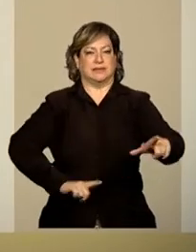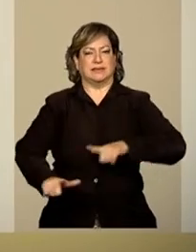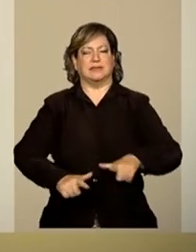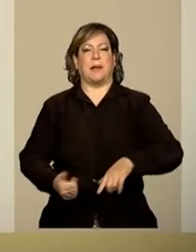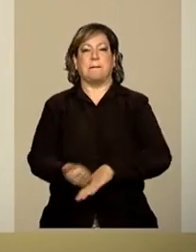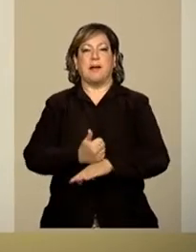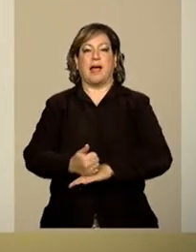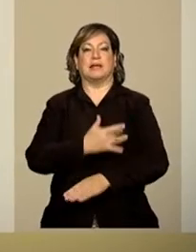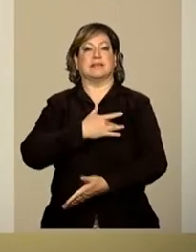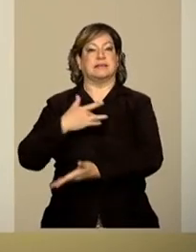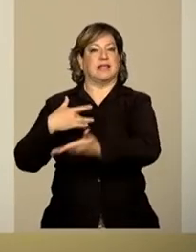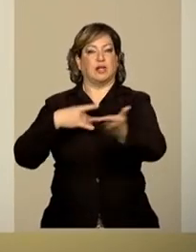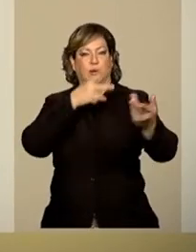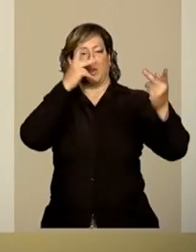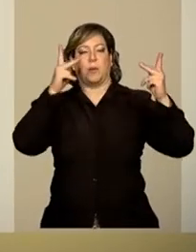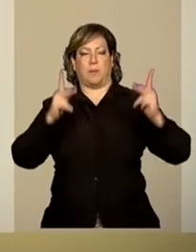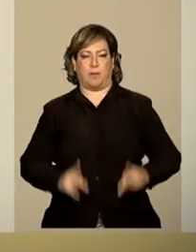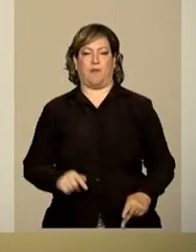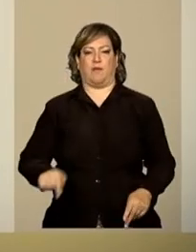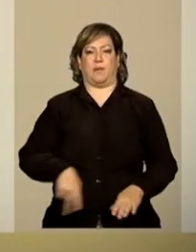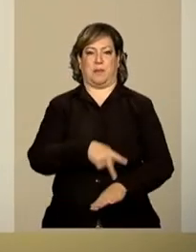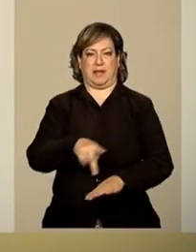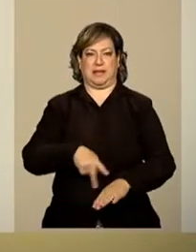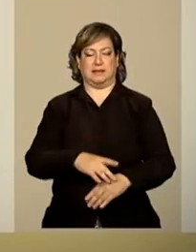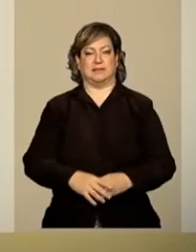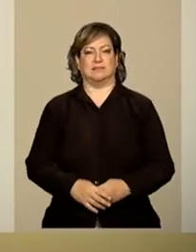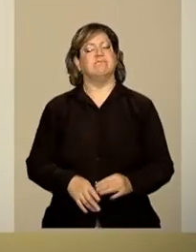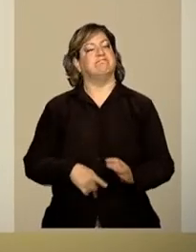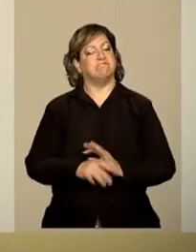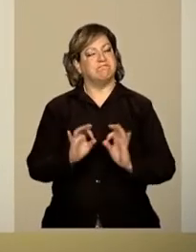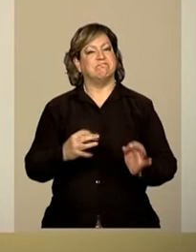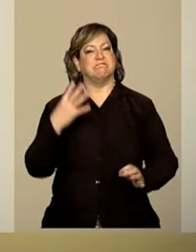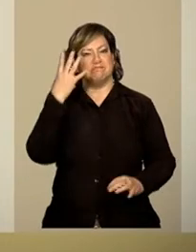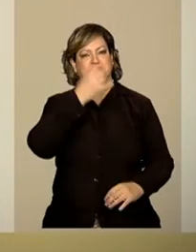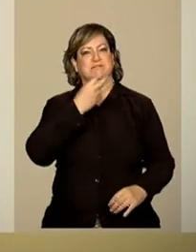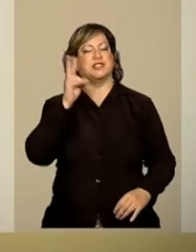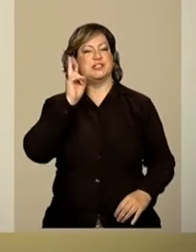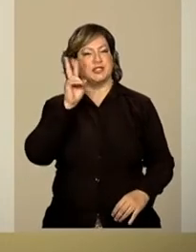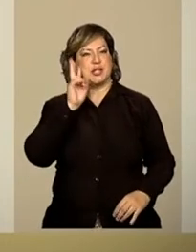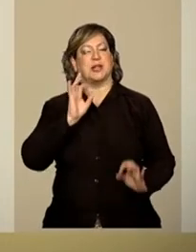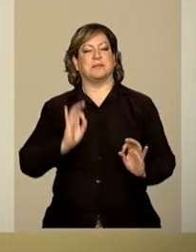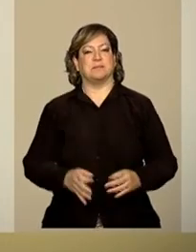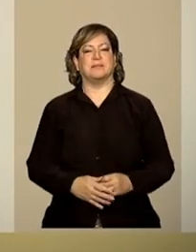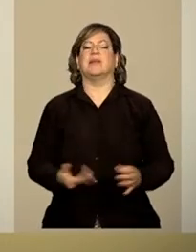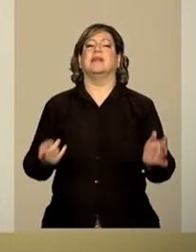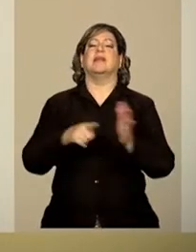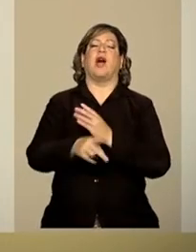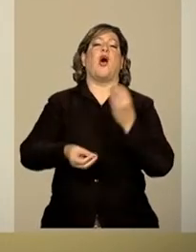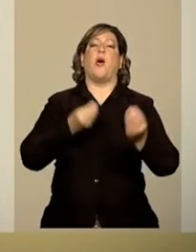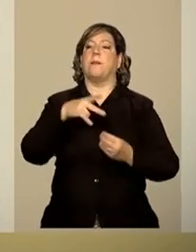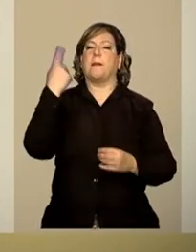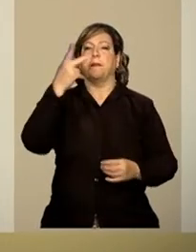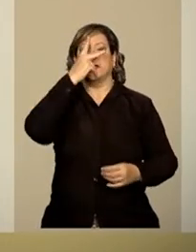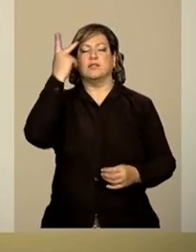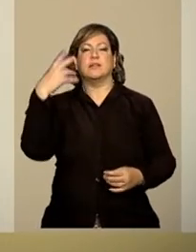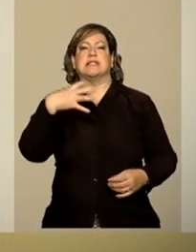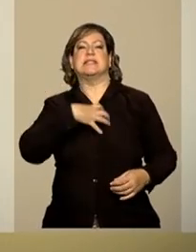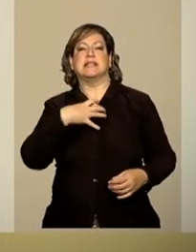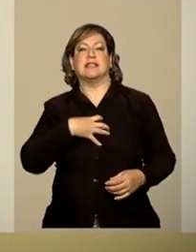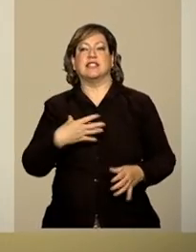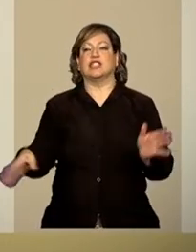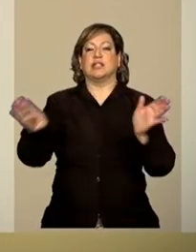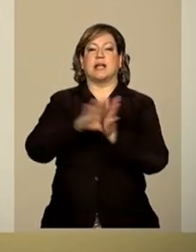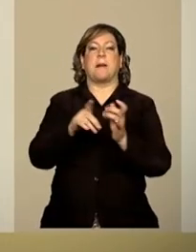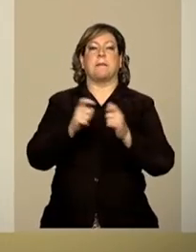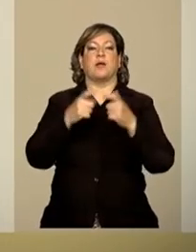para melhorar a saúde pública do nosso país que história bacana apresenta como está sendo a reação das pessoas a chegada dos médicos